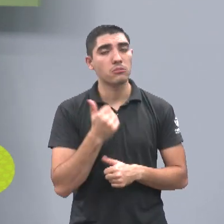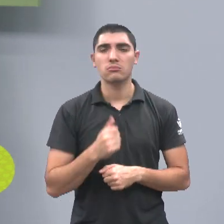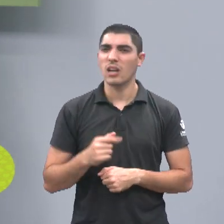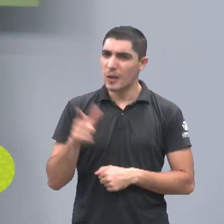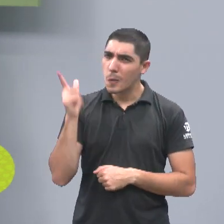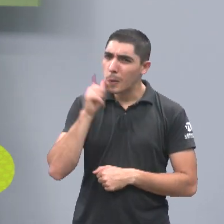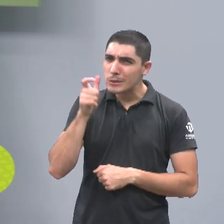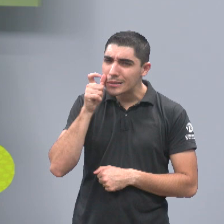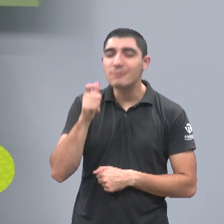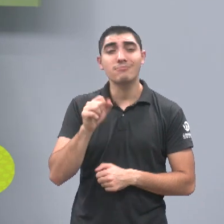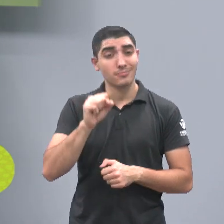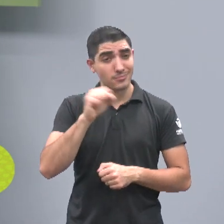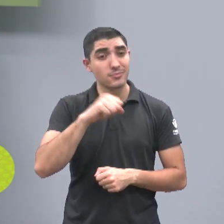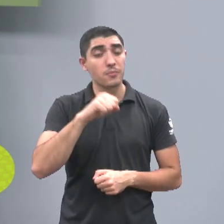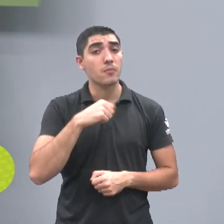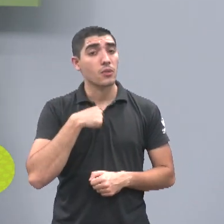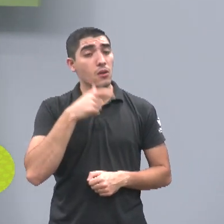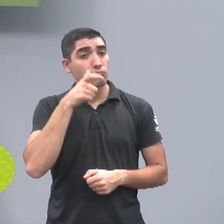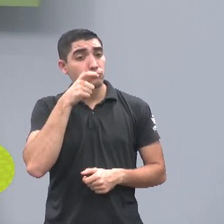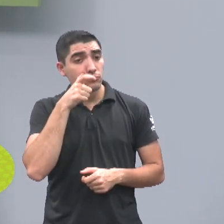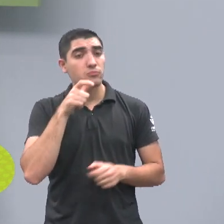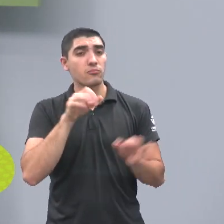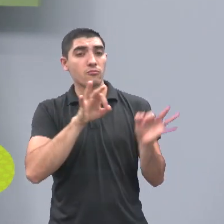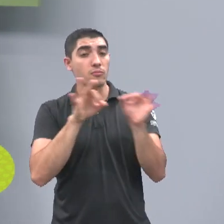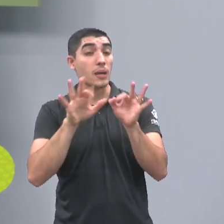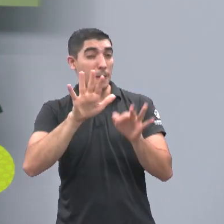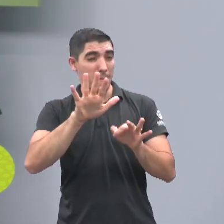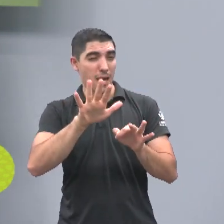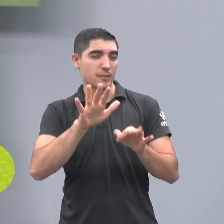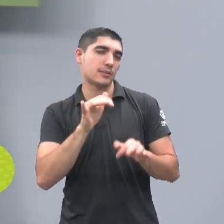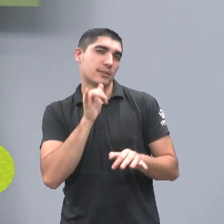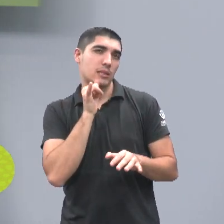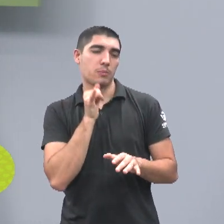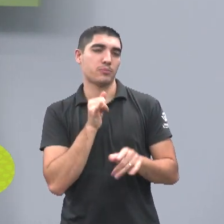que, na estatística, né, a gente pode colocar assim,